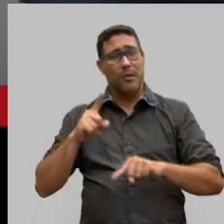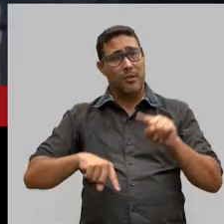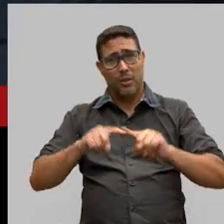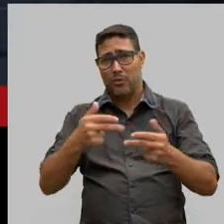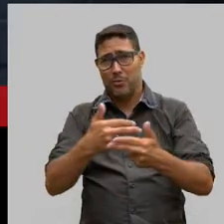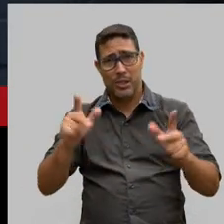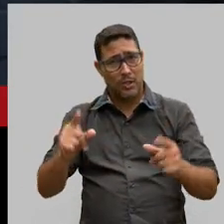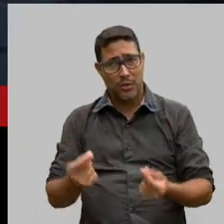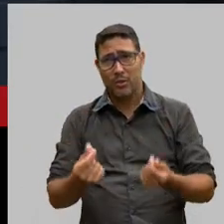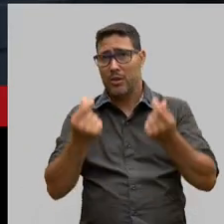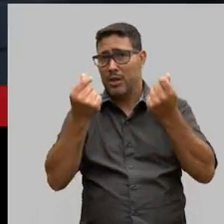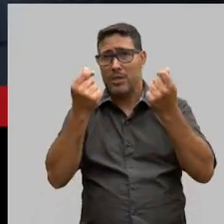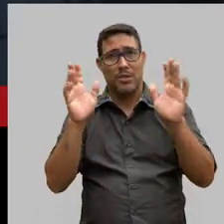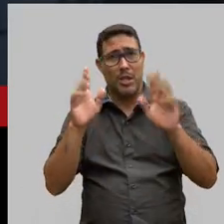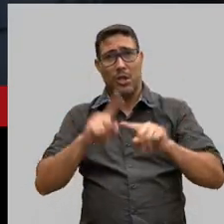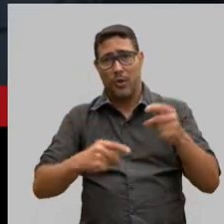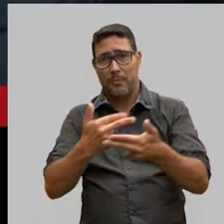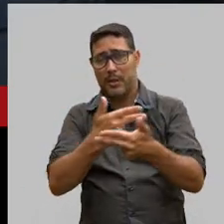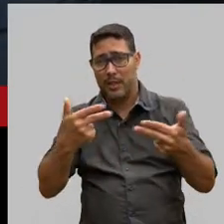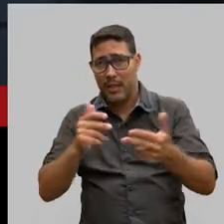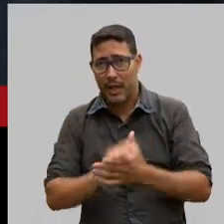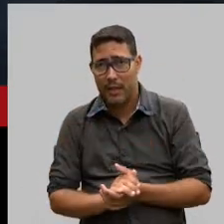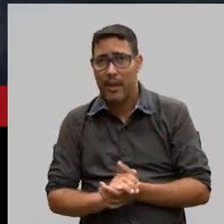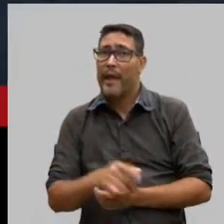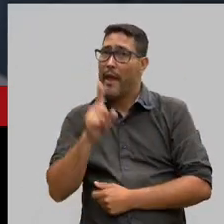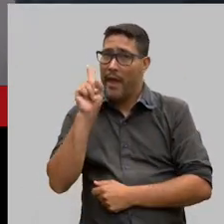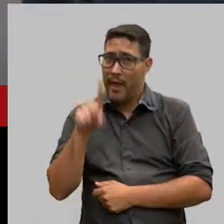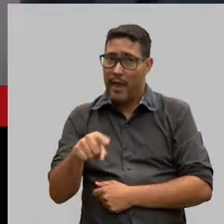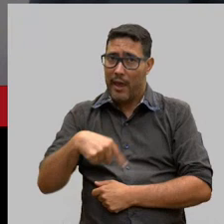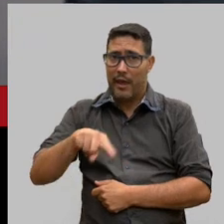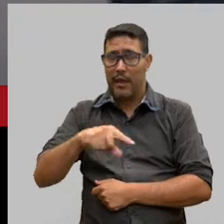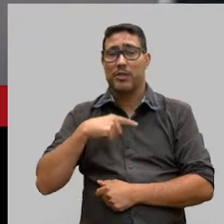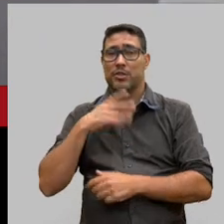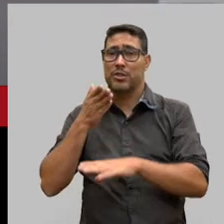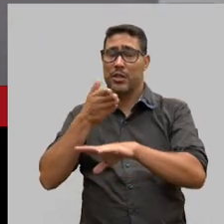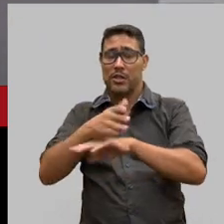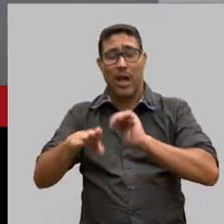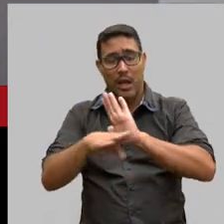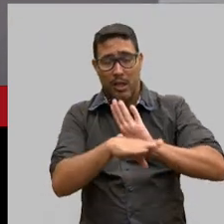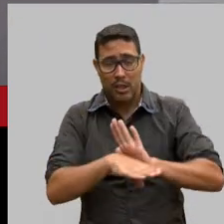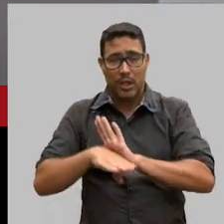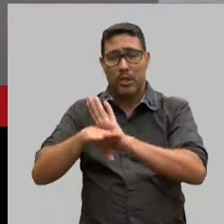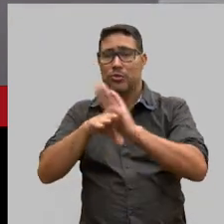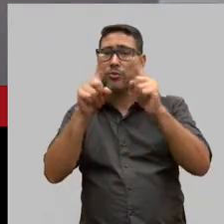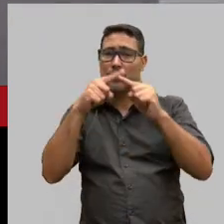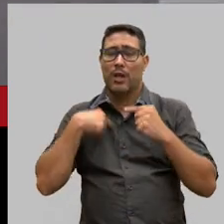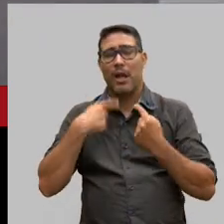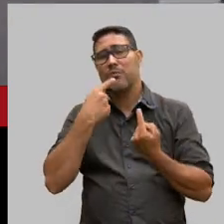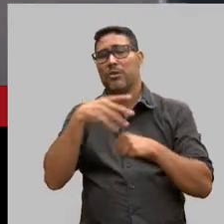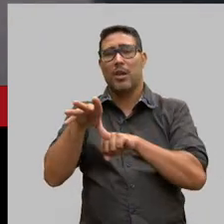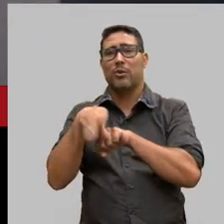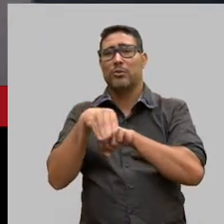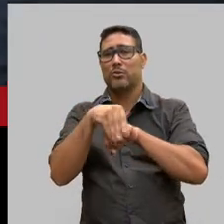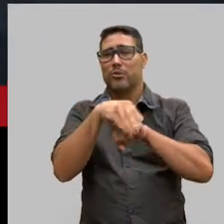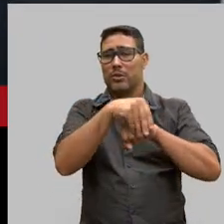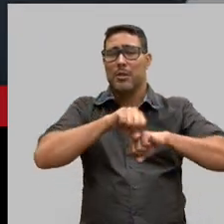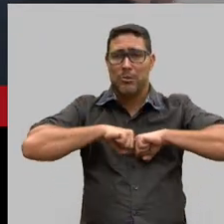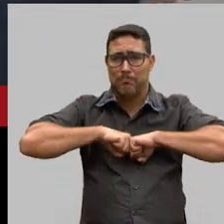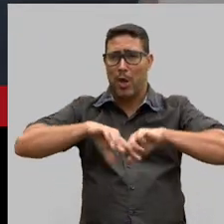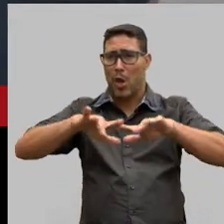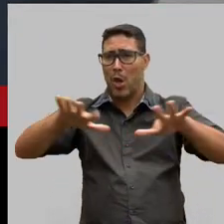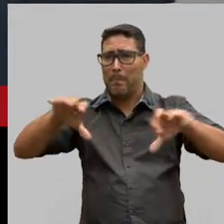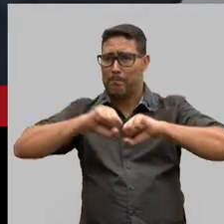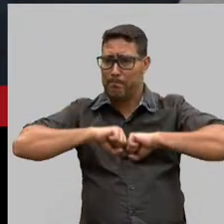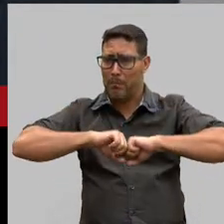dinheiro não é materiais é justamente a gente desenvolver esse conhecimento e ampliar porque tendo esse